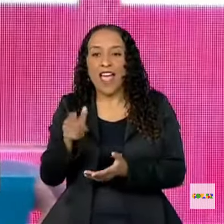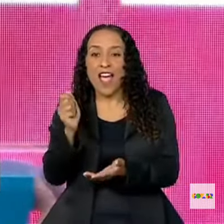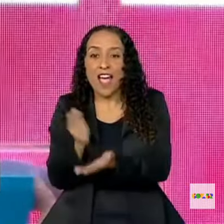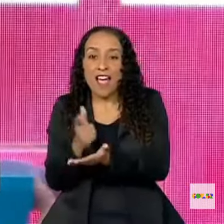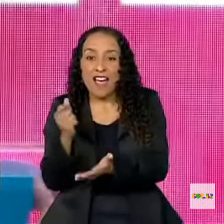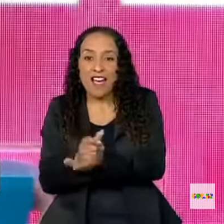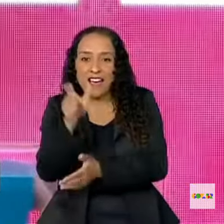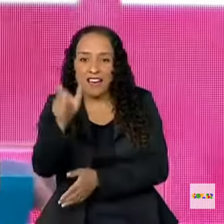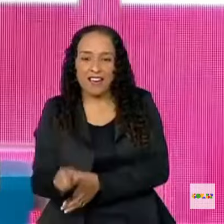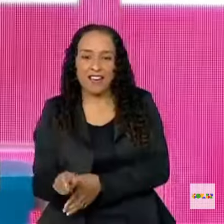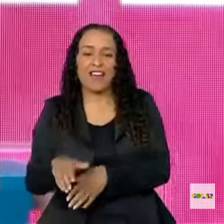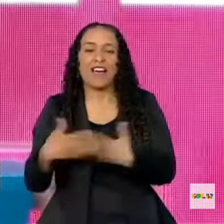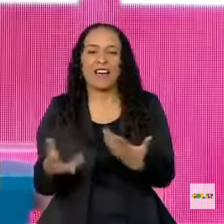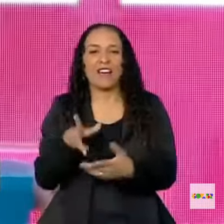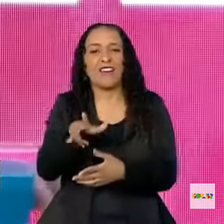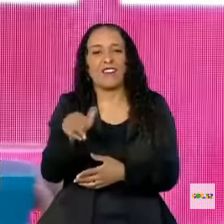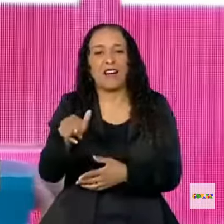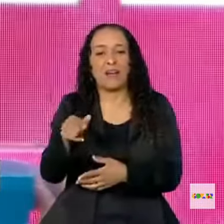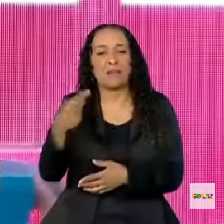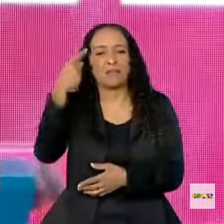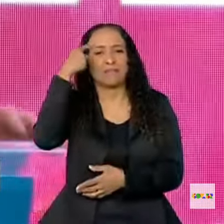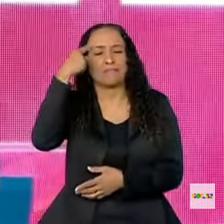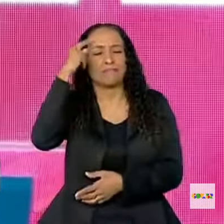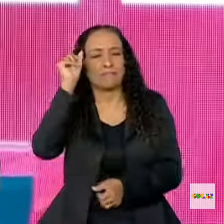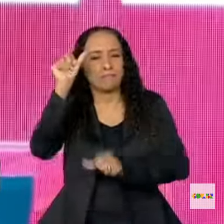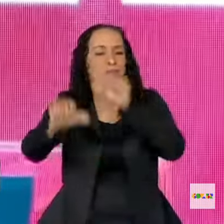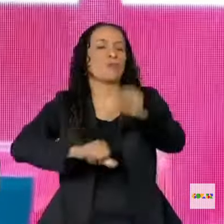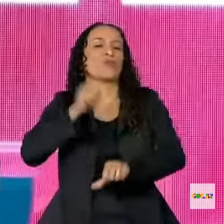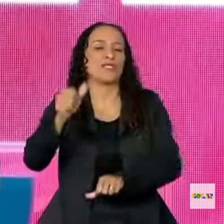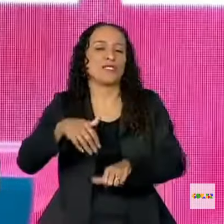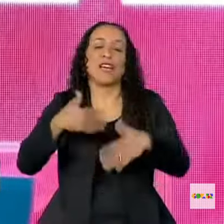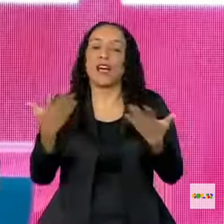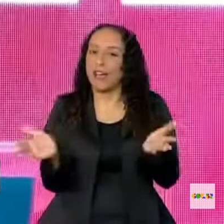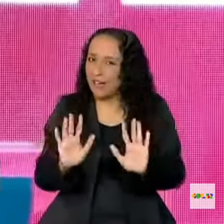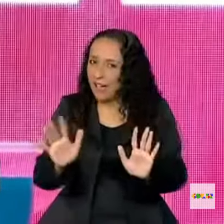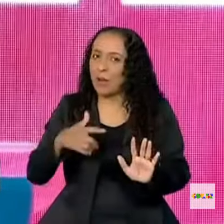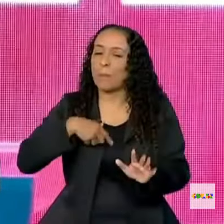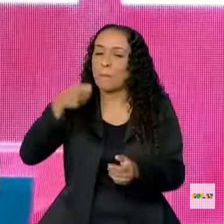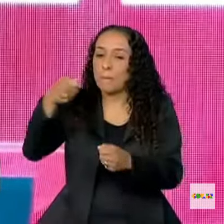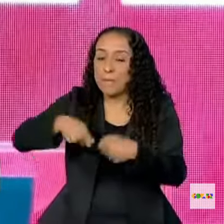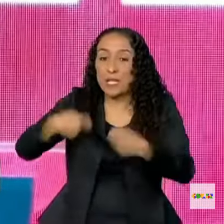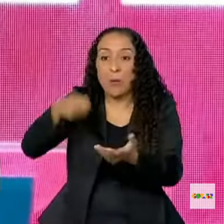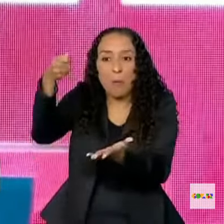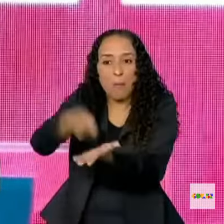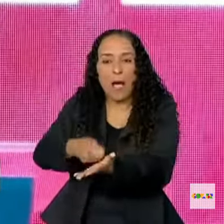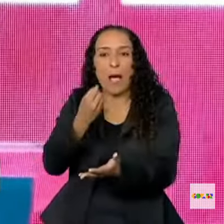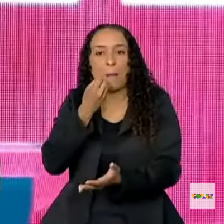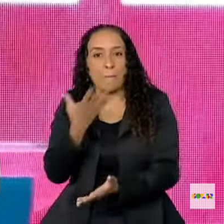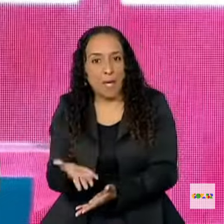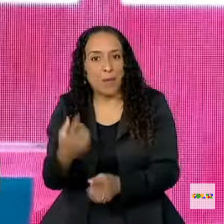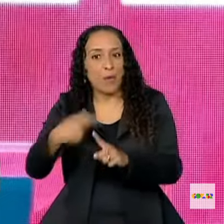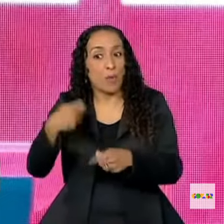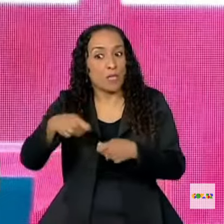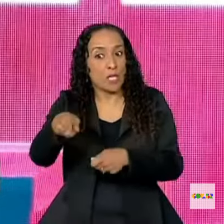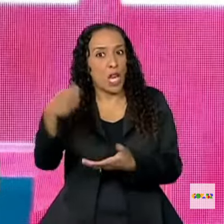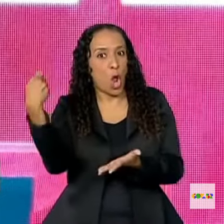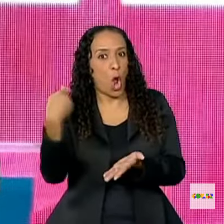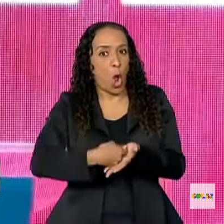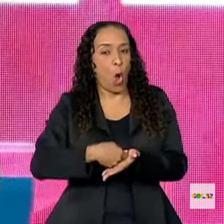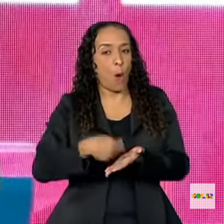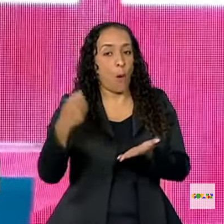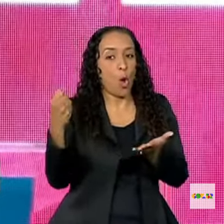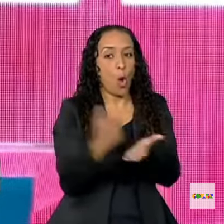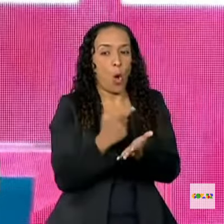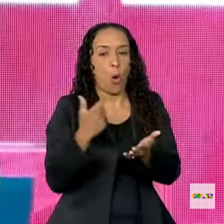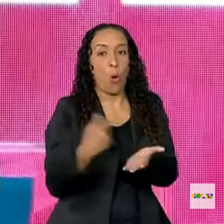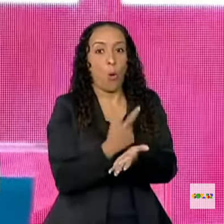consumidor aí você vai mudar de pensamento e vai dizer não eu tenho que pagar bem para ele porque eu preciso que ele compre o